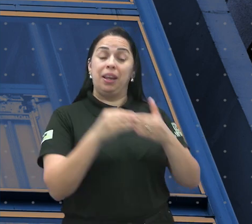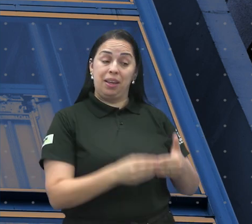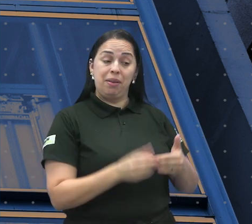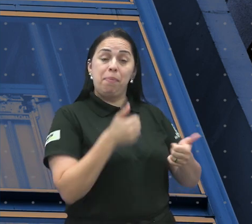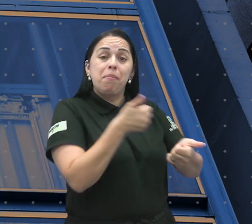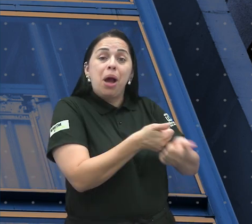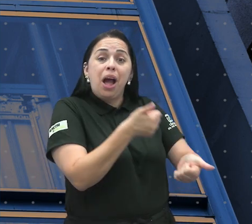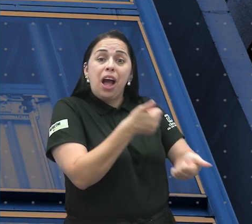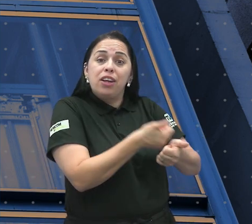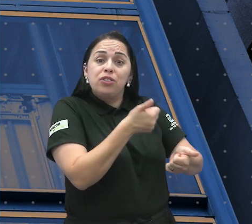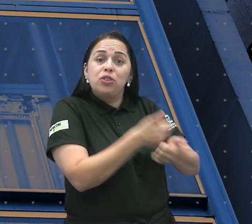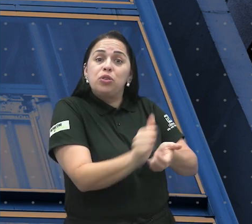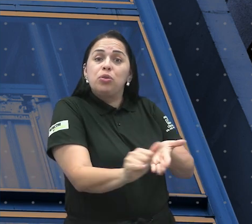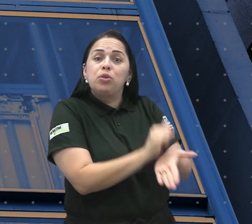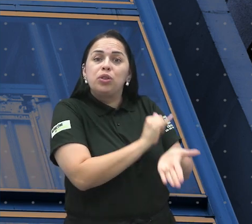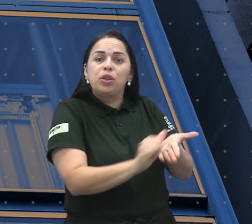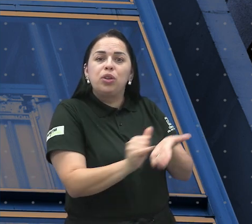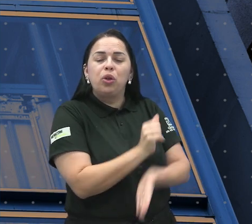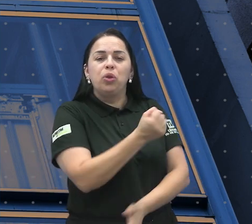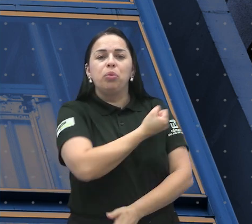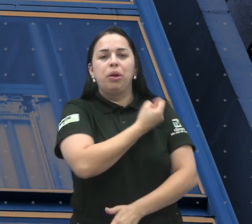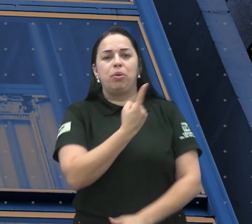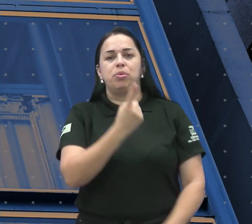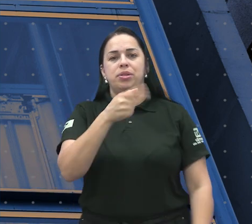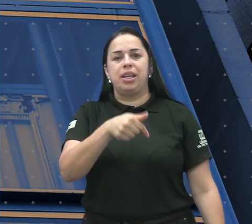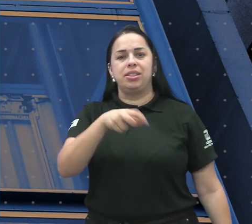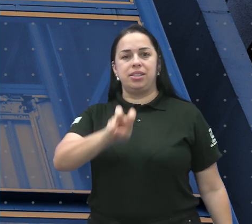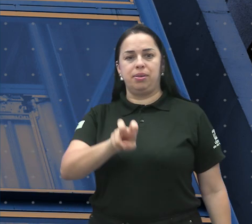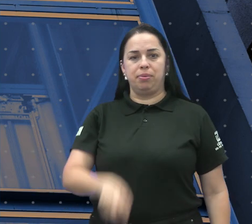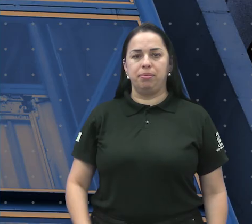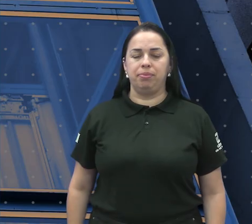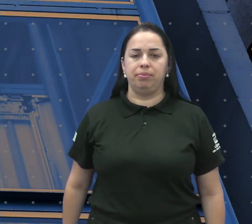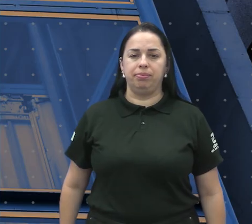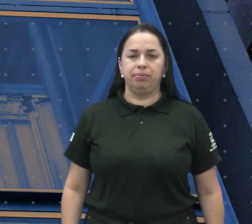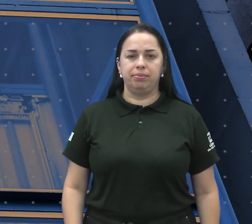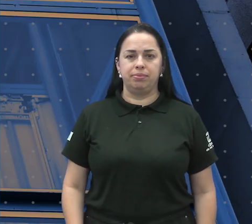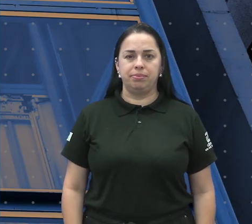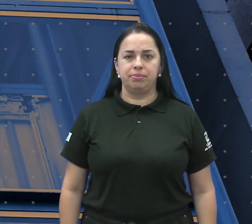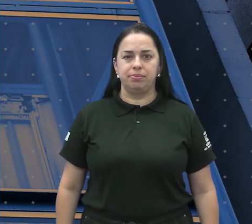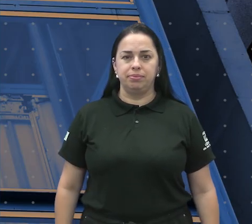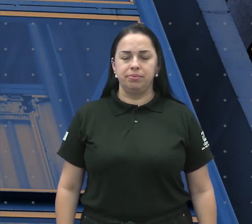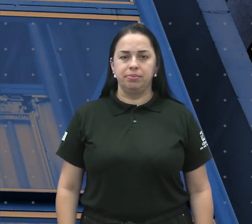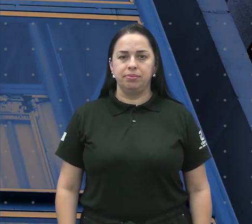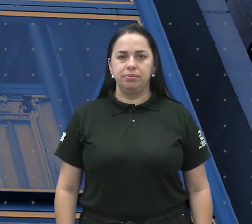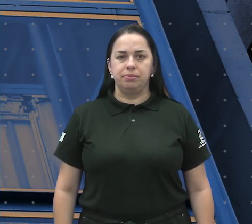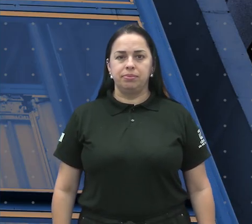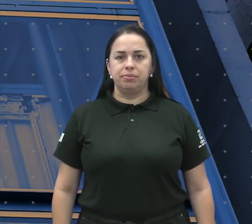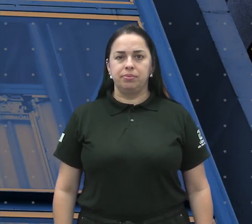Afonso Pena, 175, no centro da cidade.